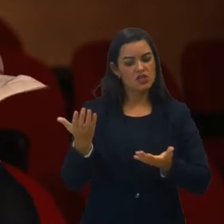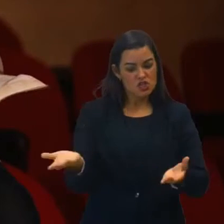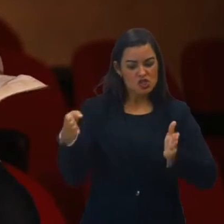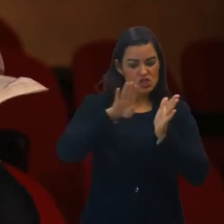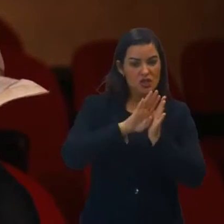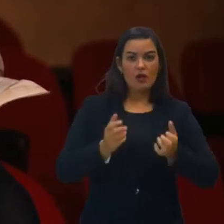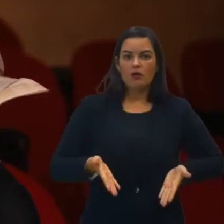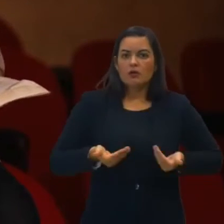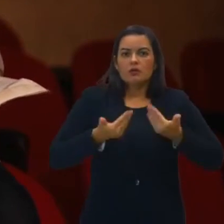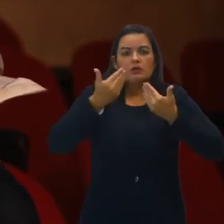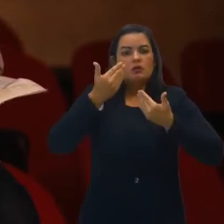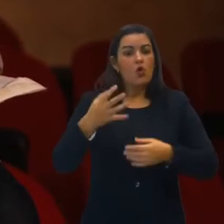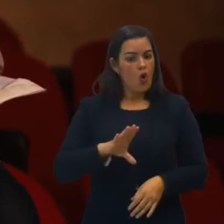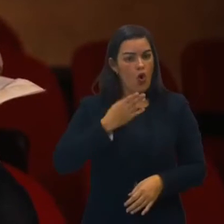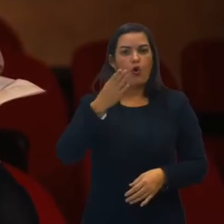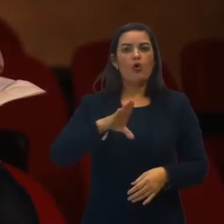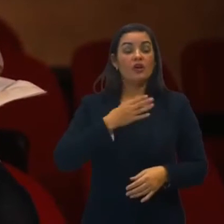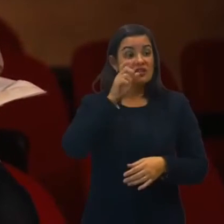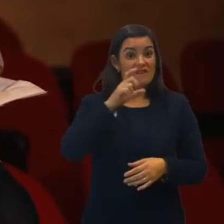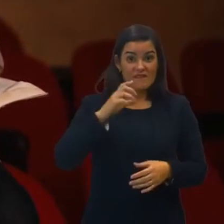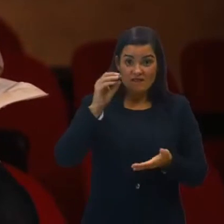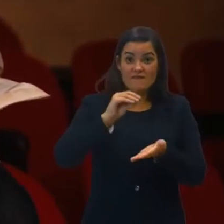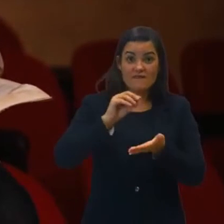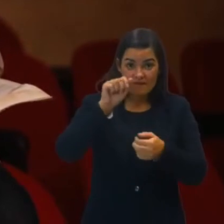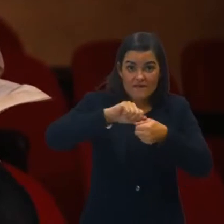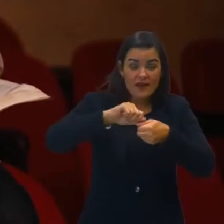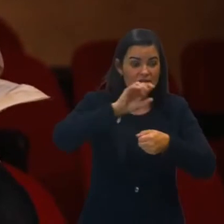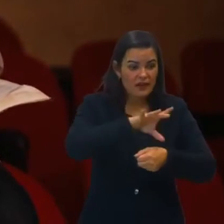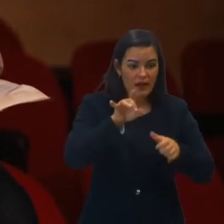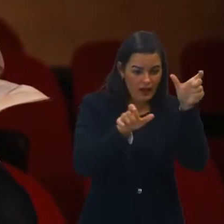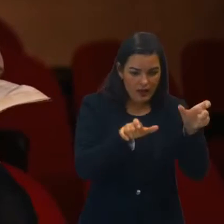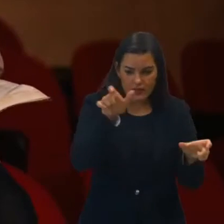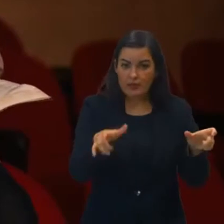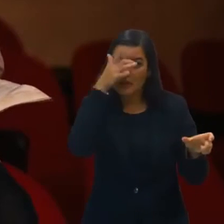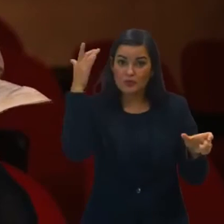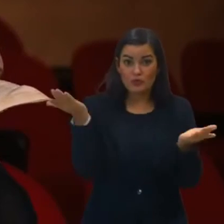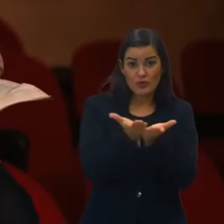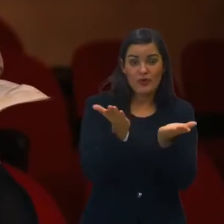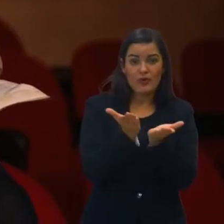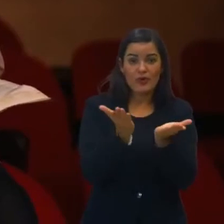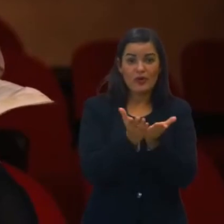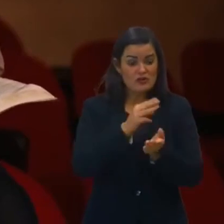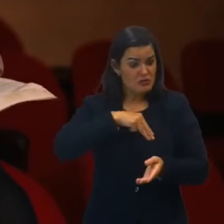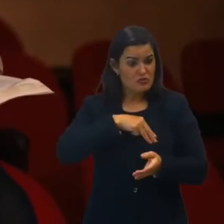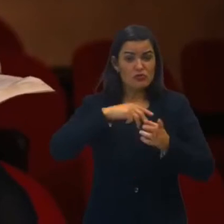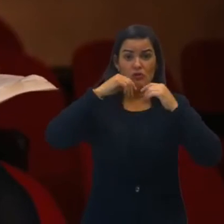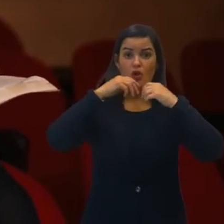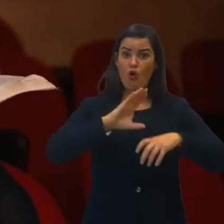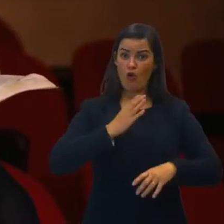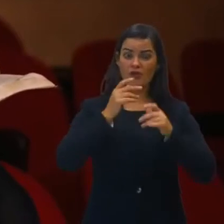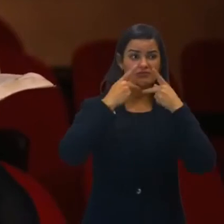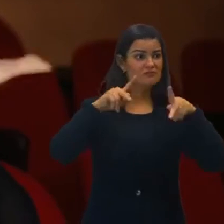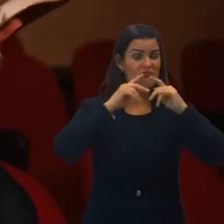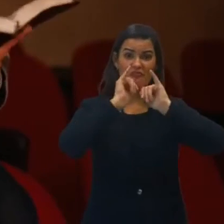levante a igreja, que faça de cada crente um missionário, que faça de cada crente um embaixador, um ministro da